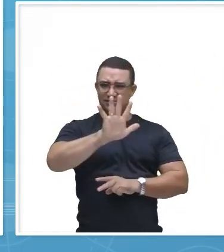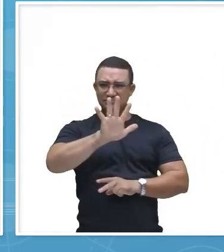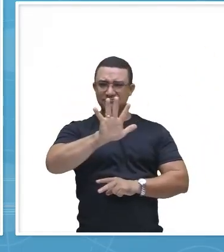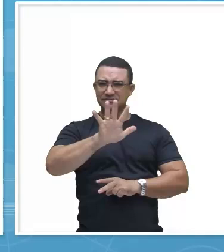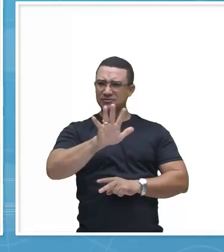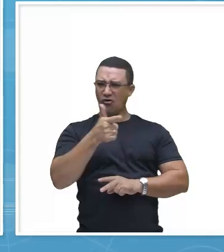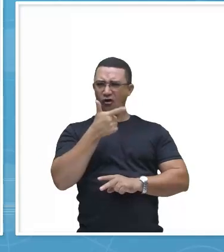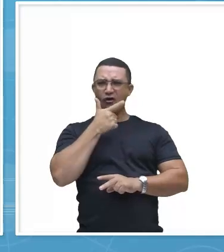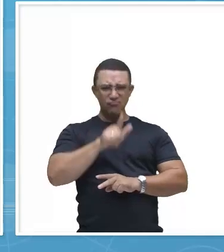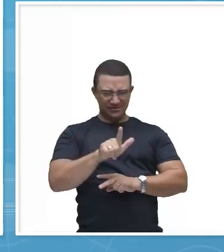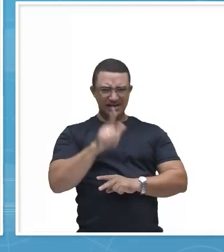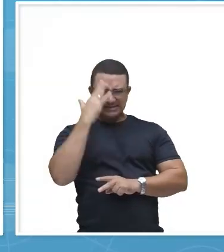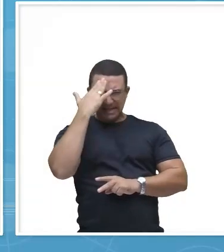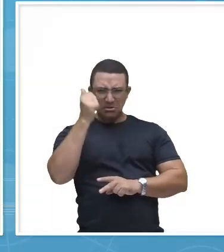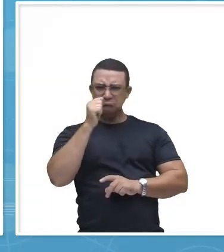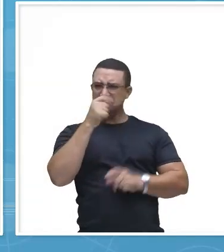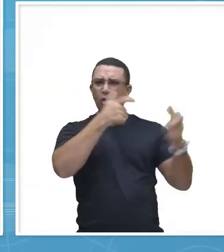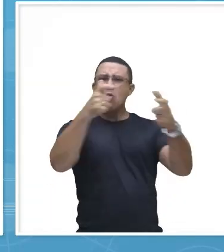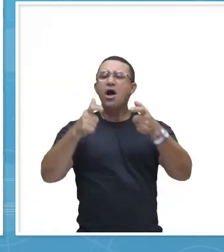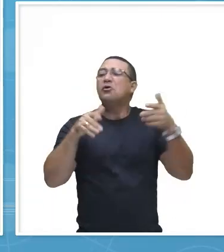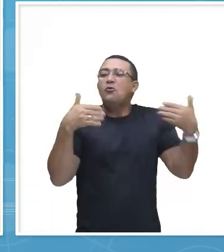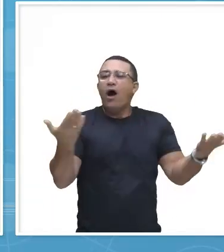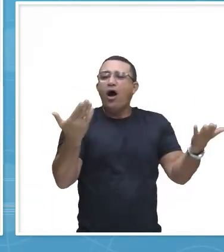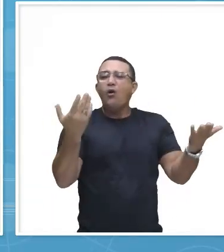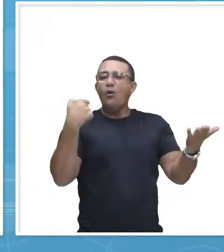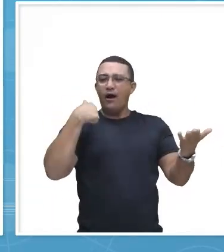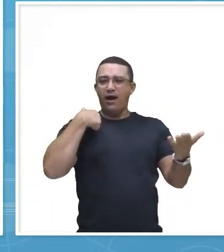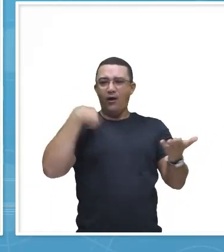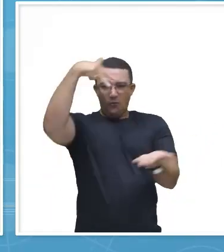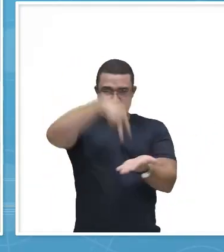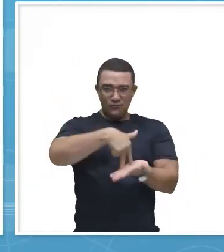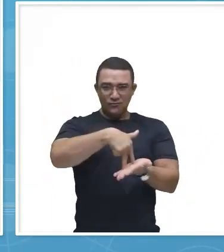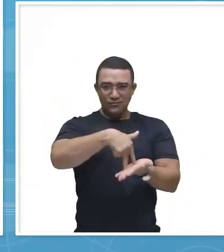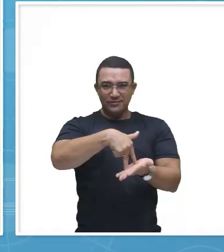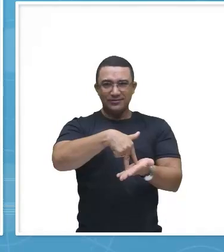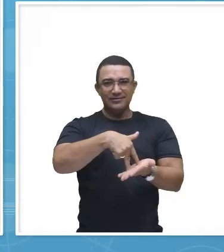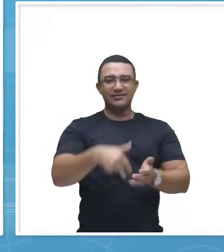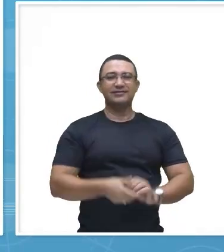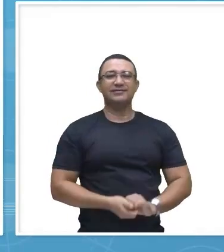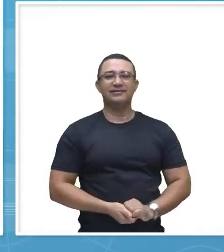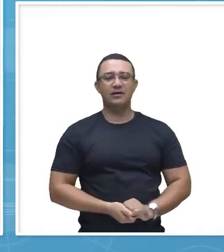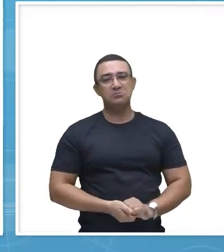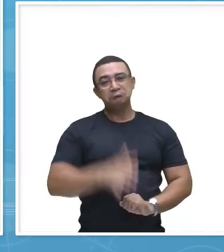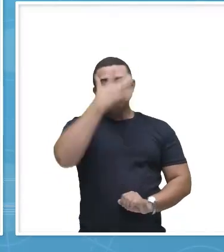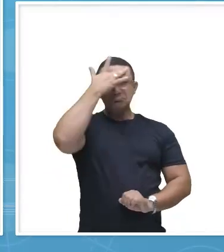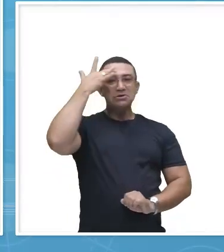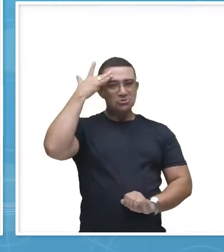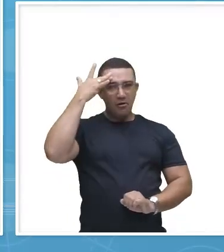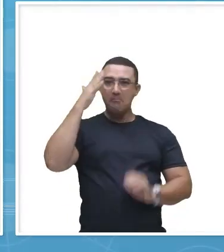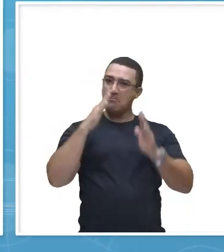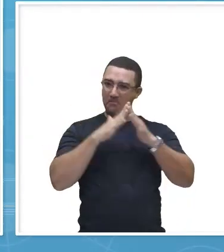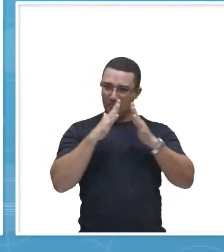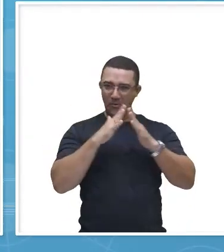Você consegue identificar que lugar é esse que eu estou aqui? Então, para quem é de Manaus ou para